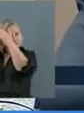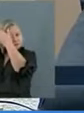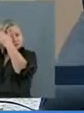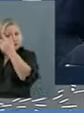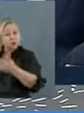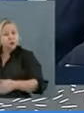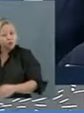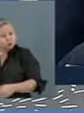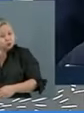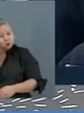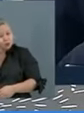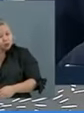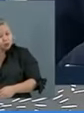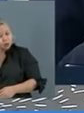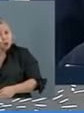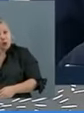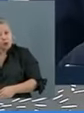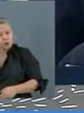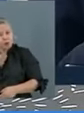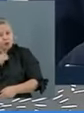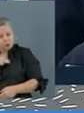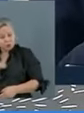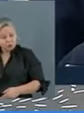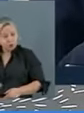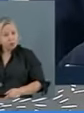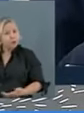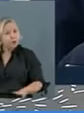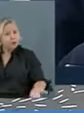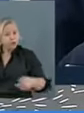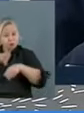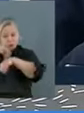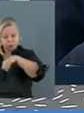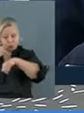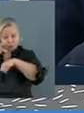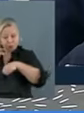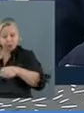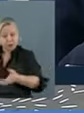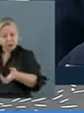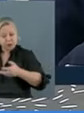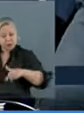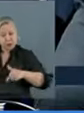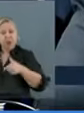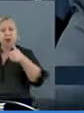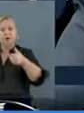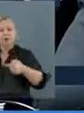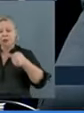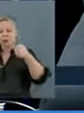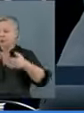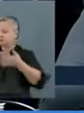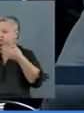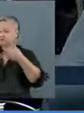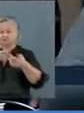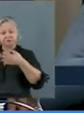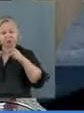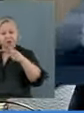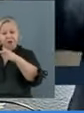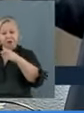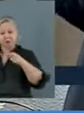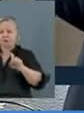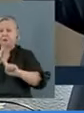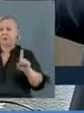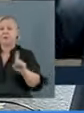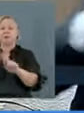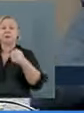Sou senador da República, sou ministro de Estado e estou disposto a enfrentar esse debate em qualquer lugar. Não precisa o senhor ir